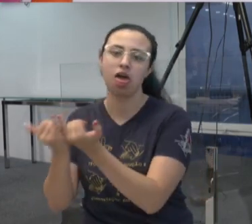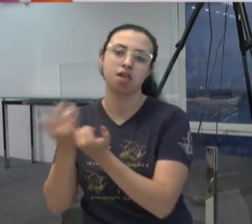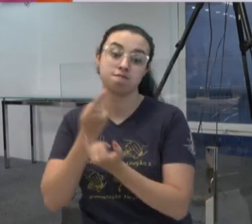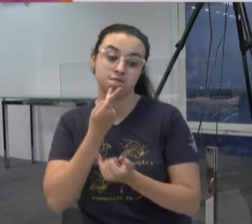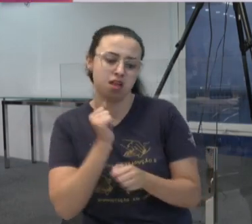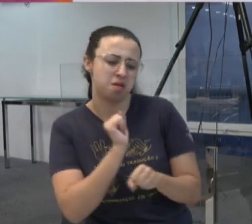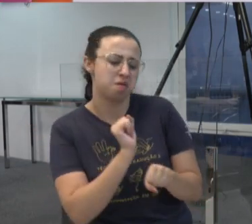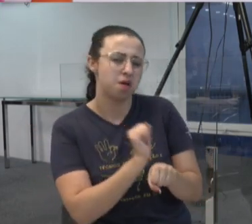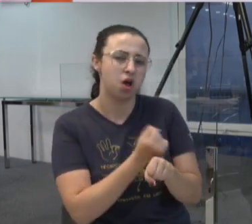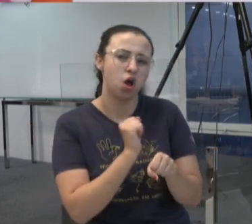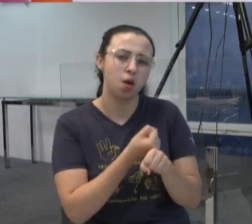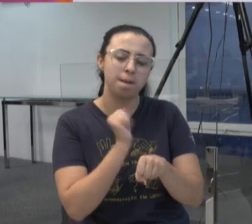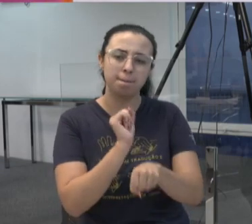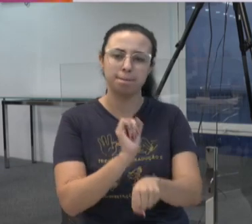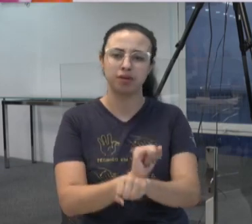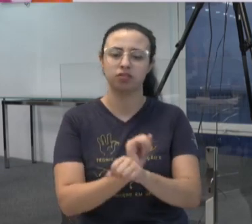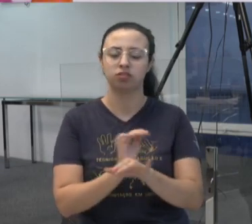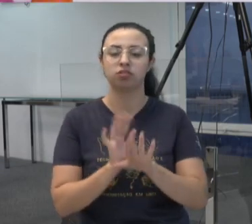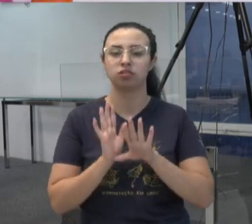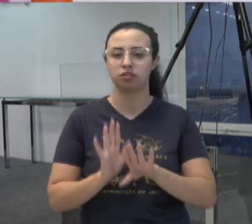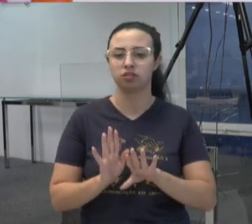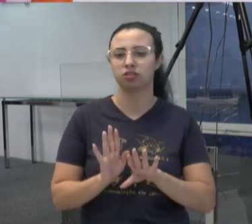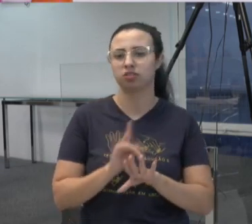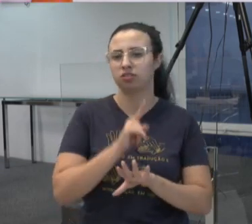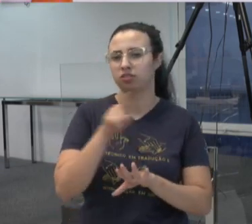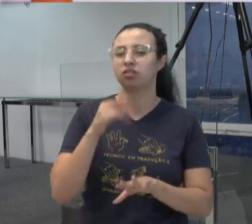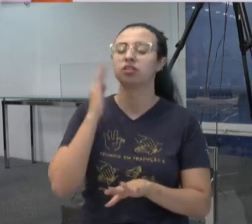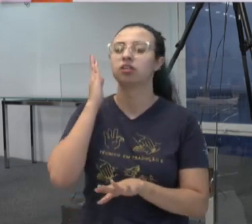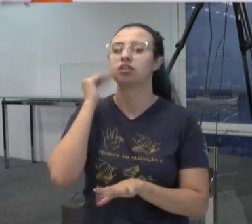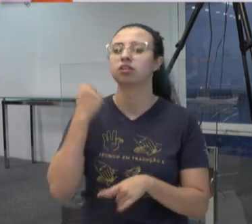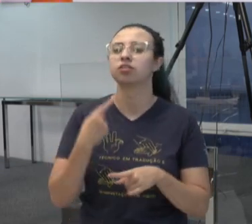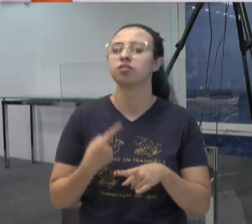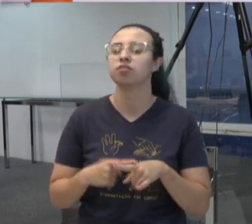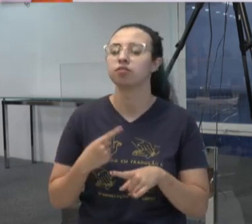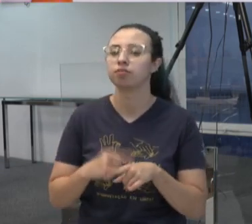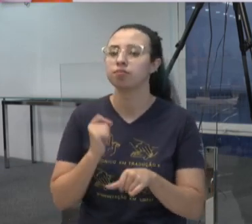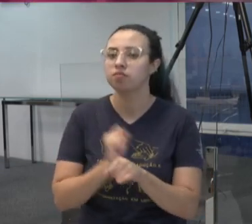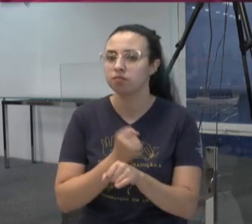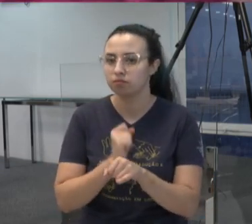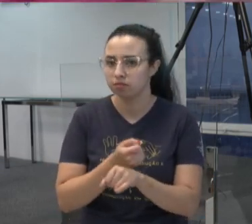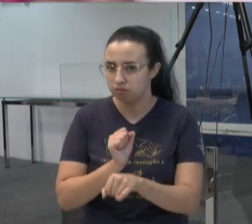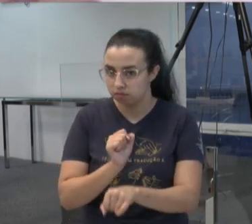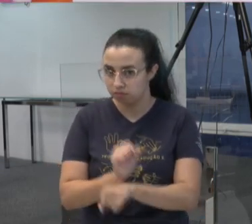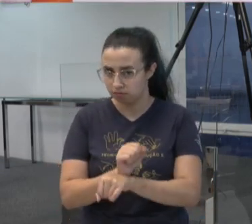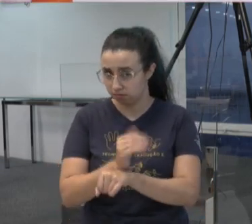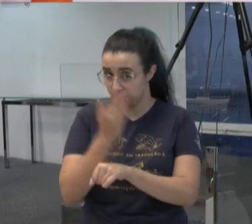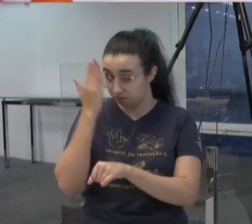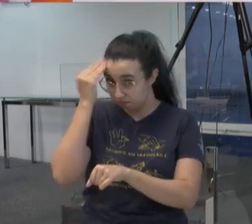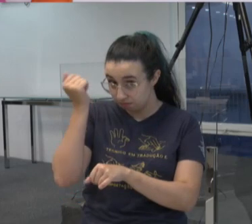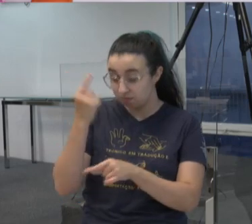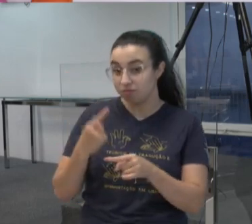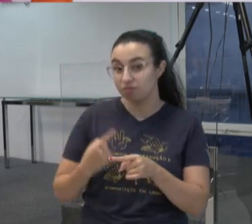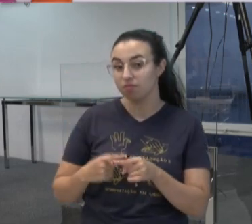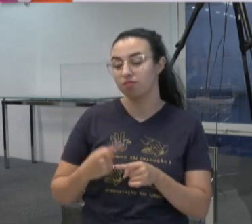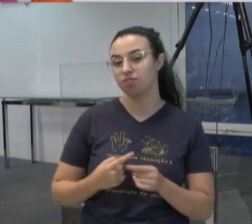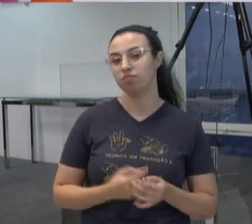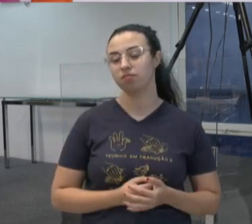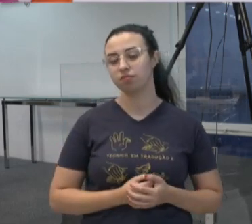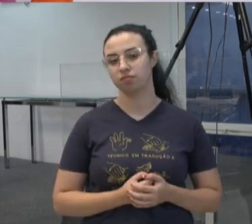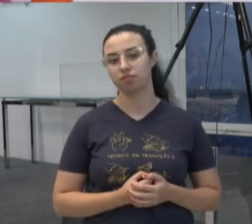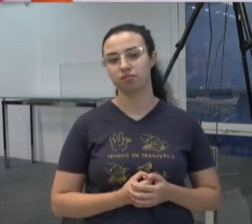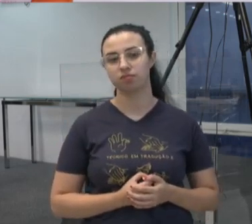mais. Então, gente, vocês sabem por que a obra se encontra parada, senhor presidente, caros colegas aqui, e você de